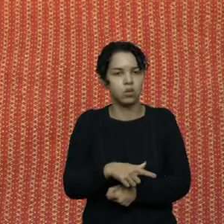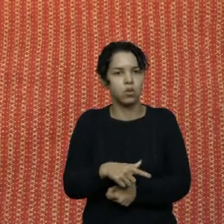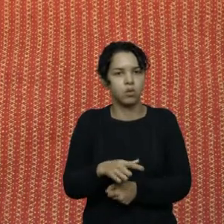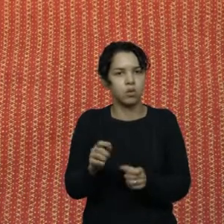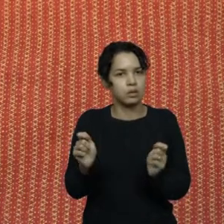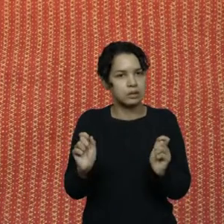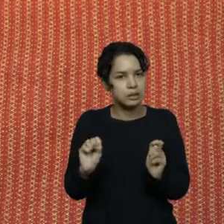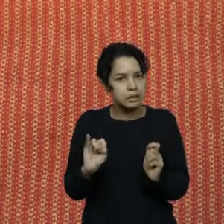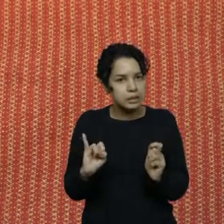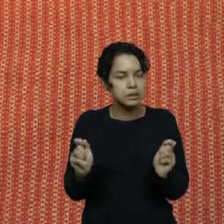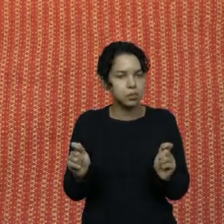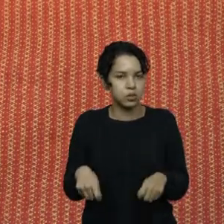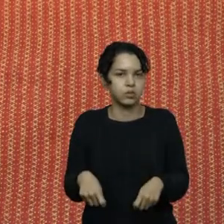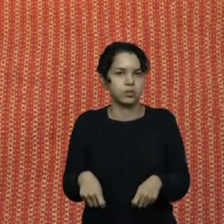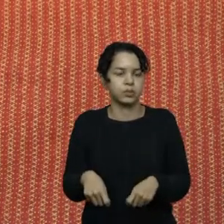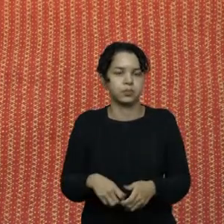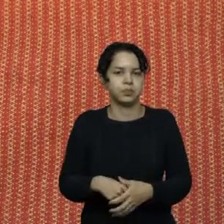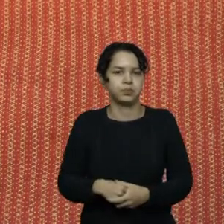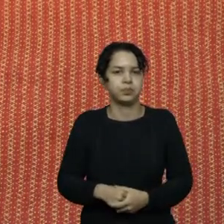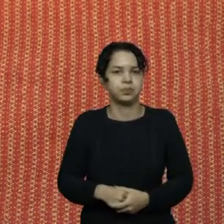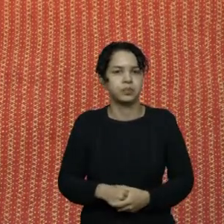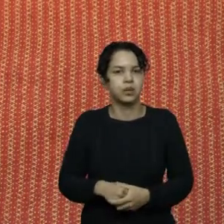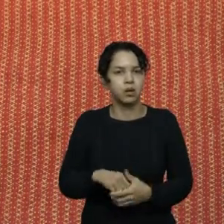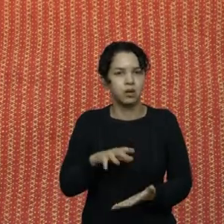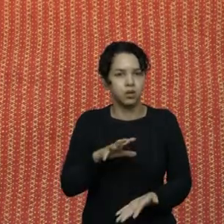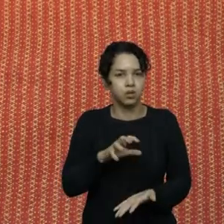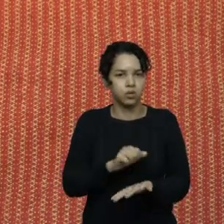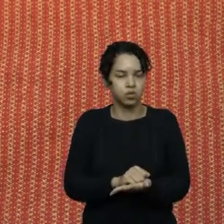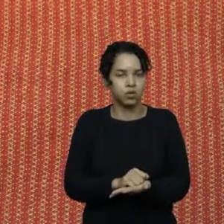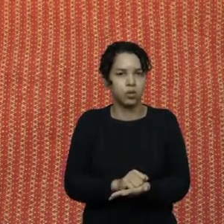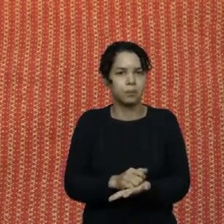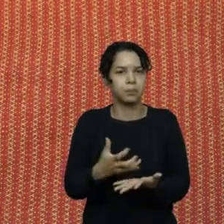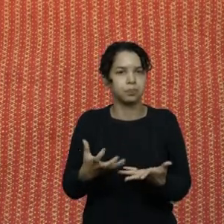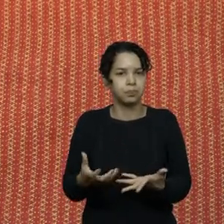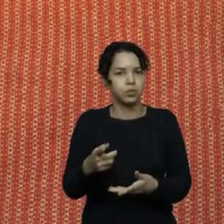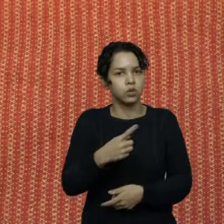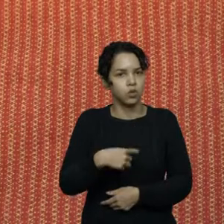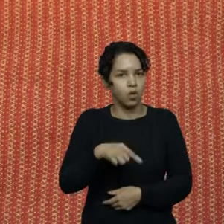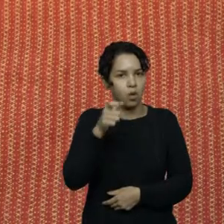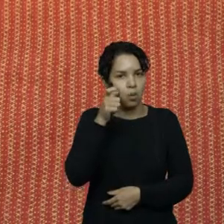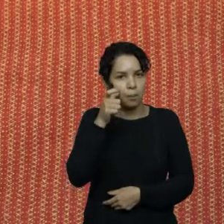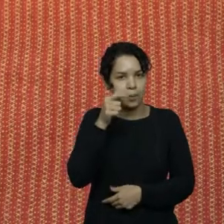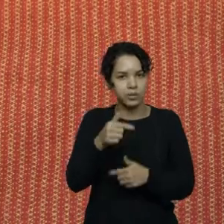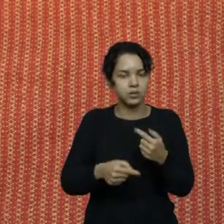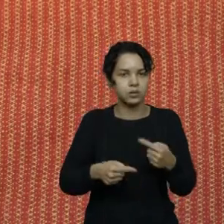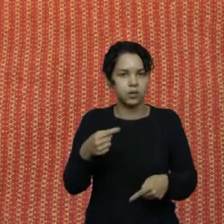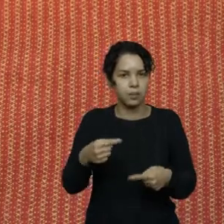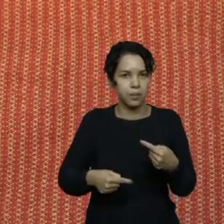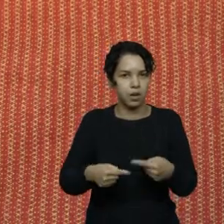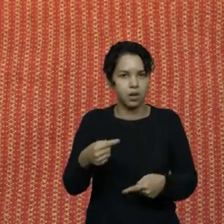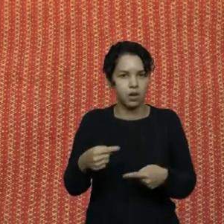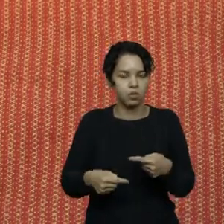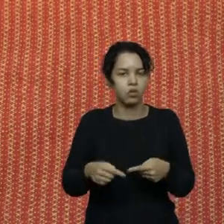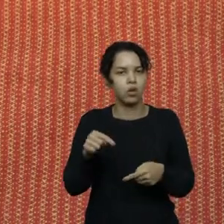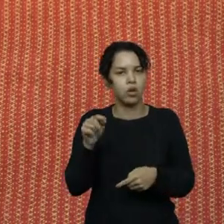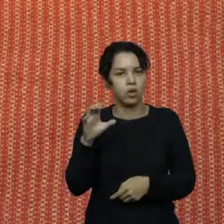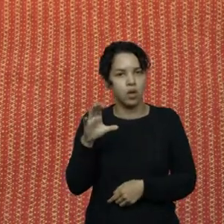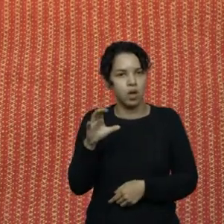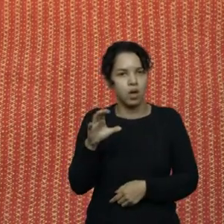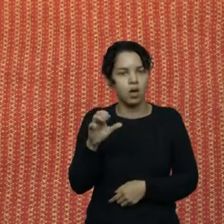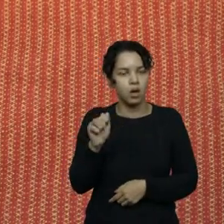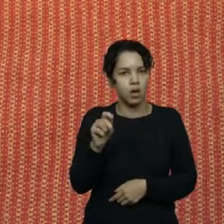possível então só queria registrar que acompanhamos este bar junto com a carta